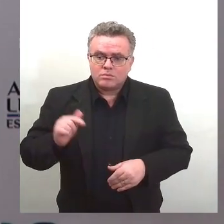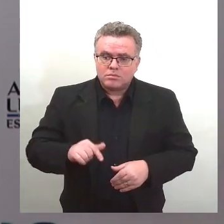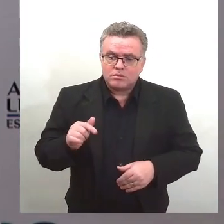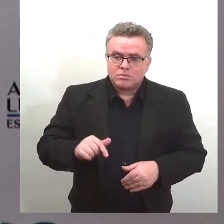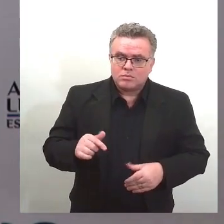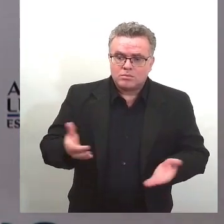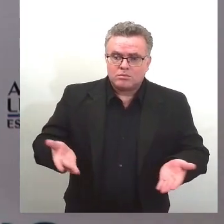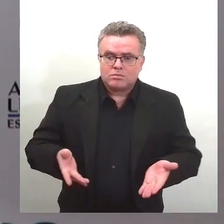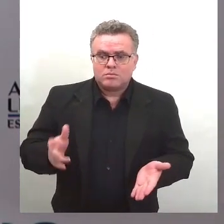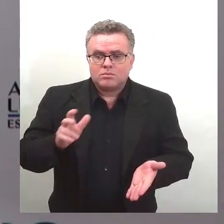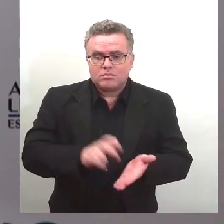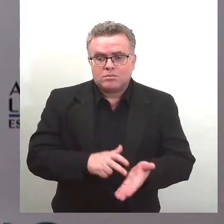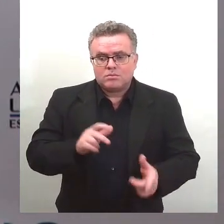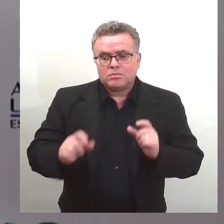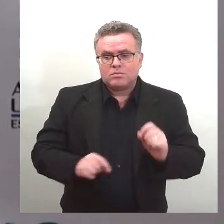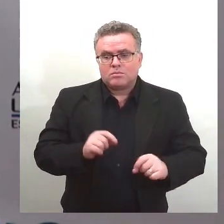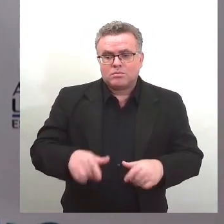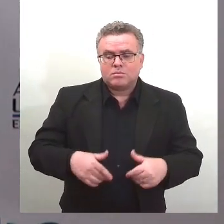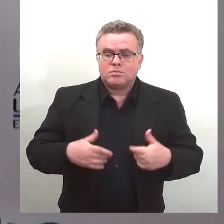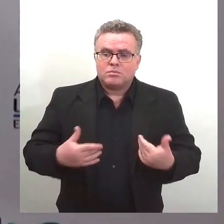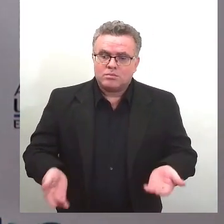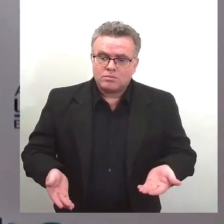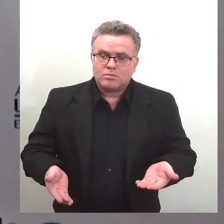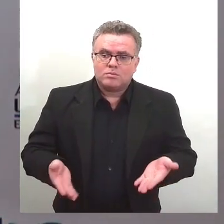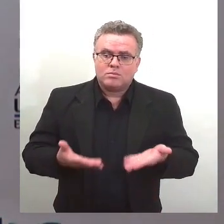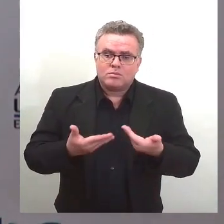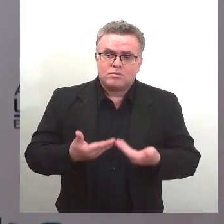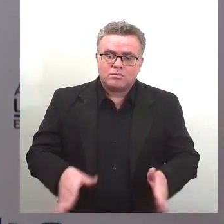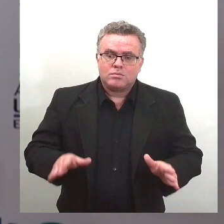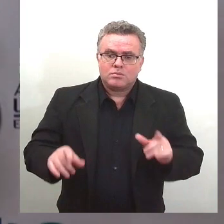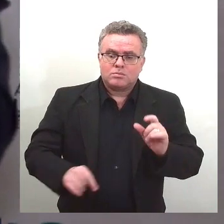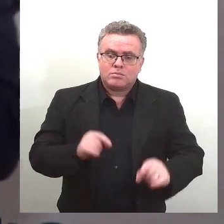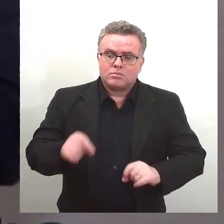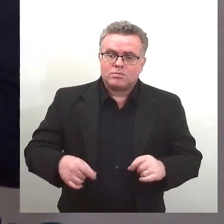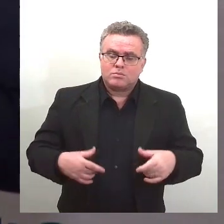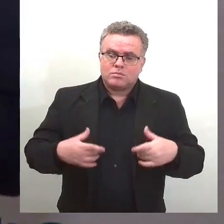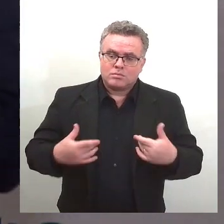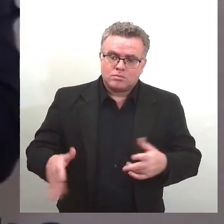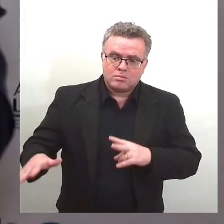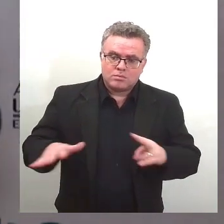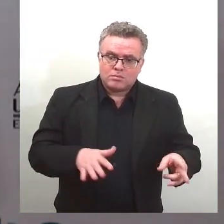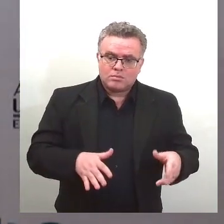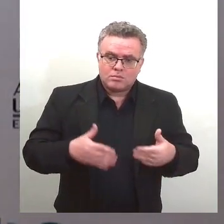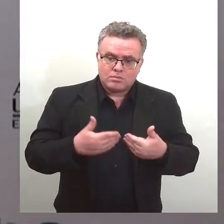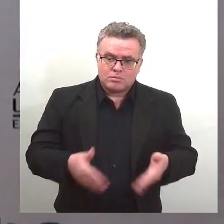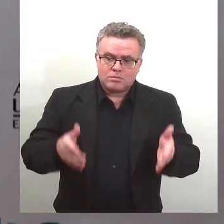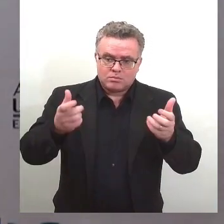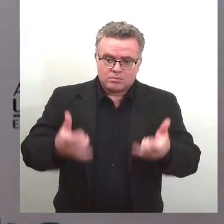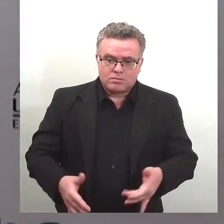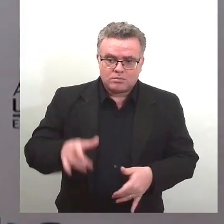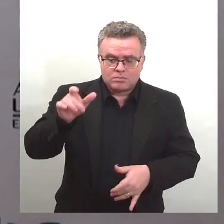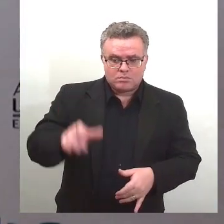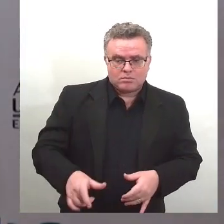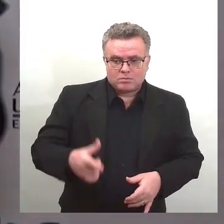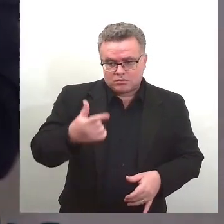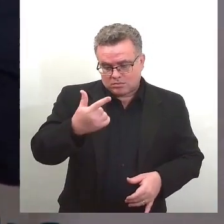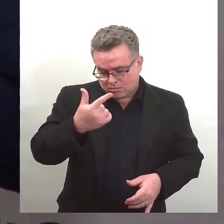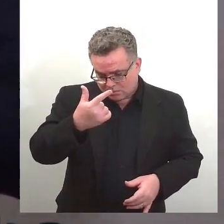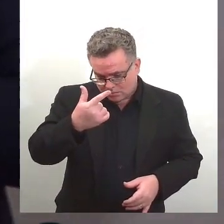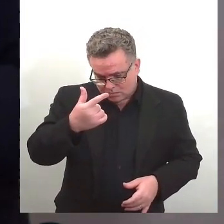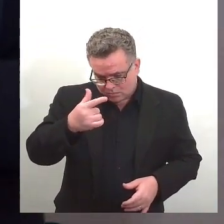terça-feira, abrindo os trabalhos legislativos da semana, que foi o deputado Ibrahim Monteiro. Ele